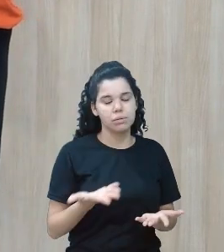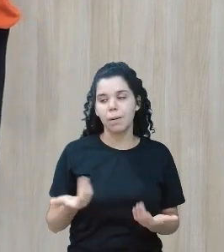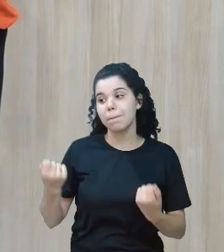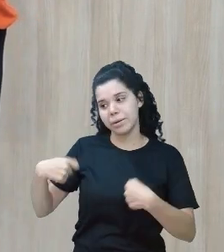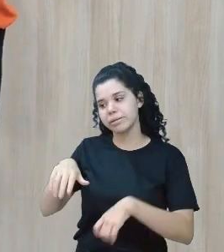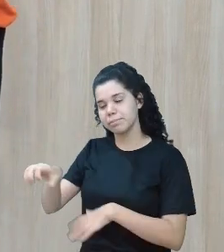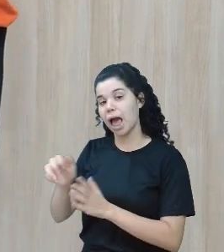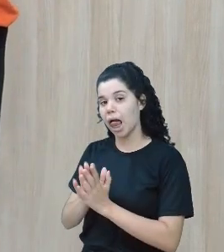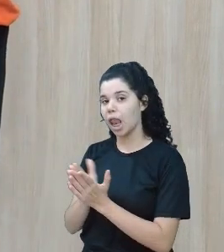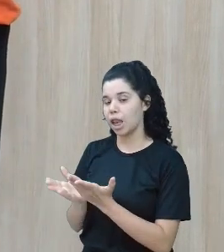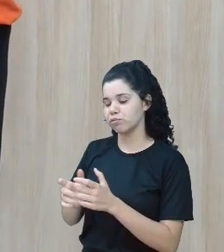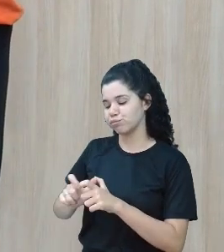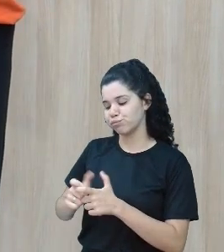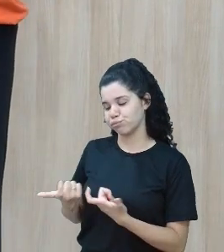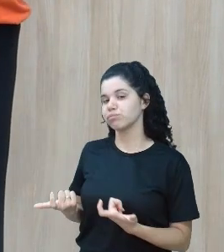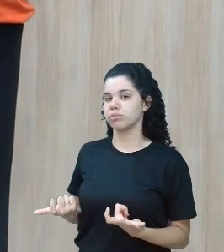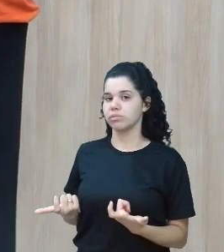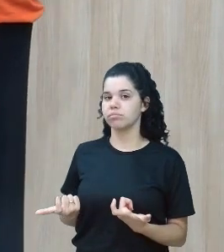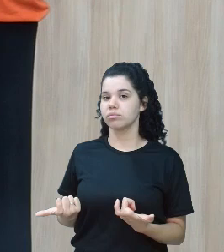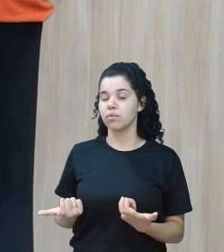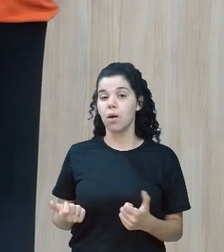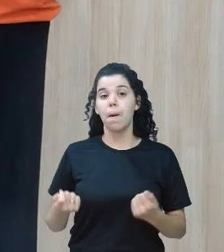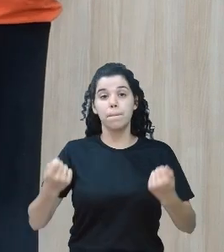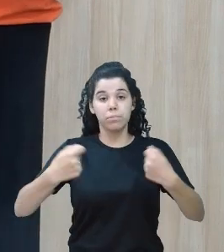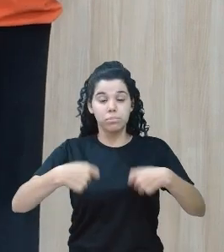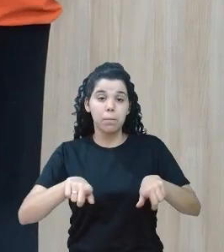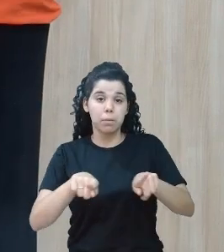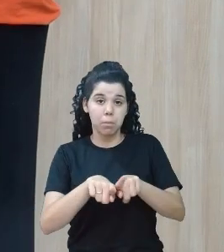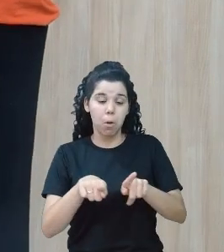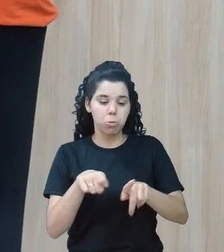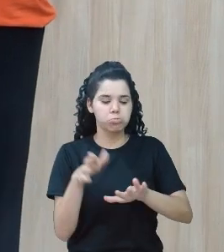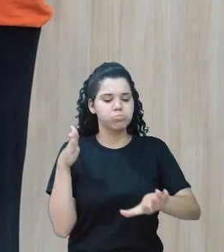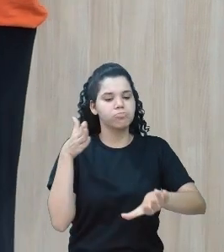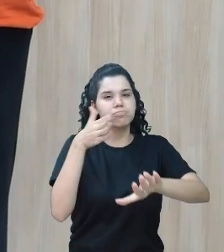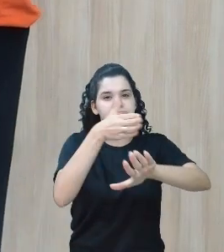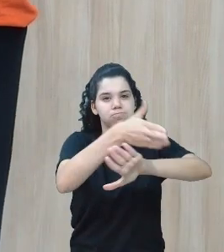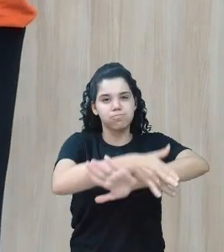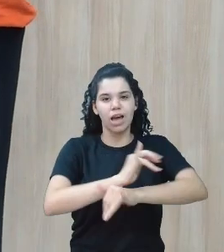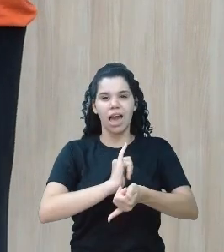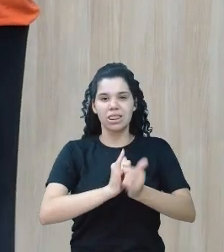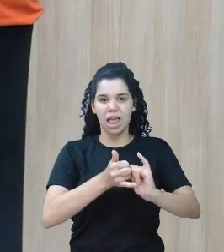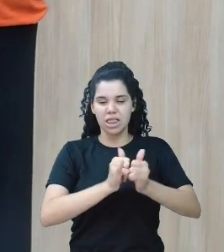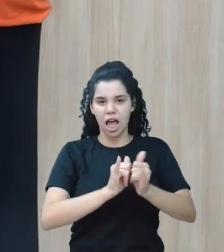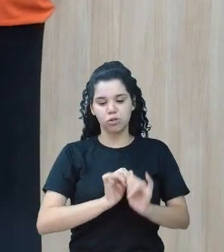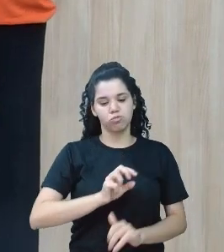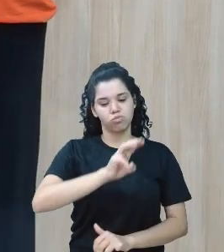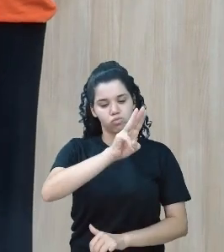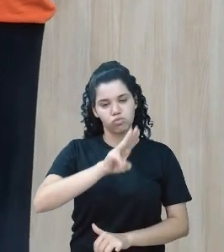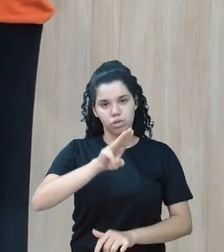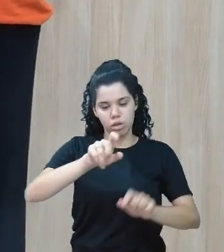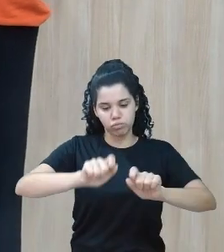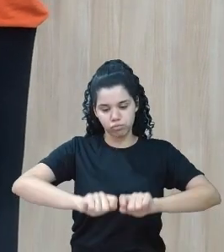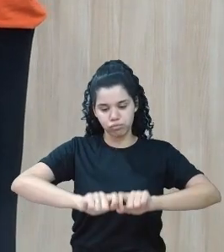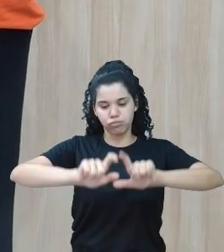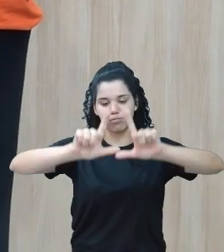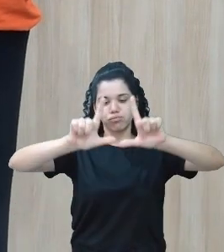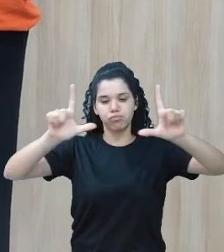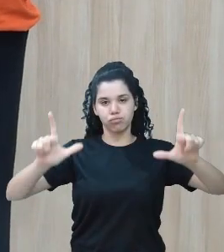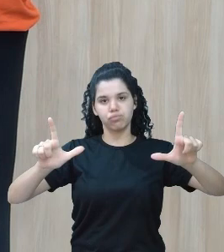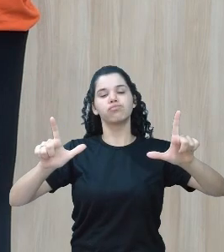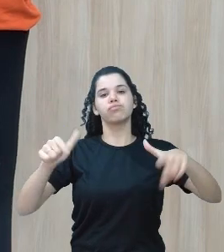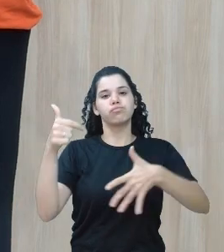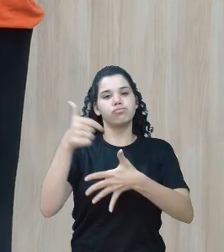coisas estão bem mais acessíveis virtualmente, coloca lá num site legal, bota lá